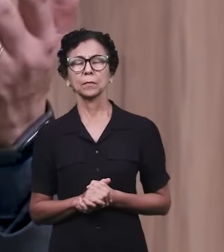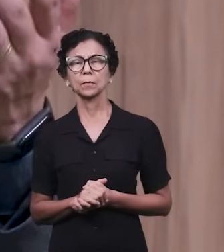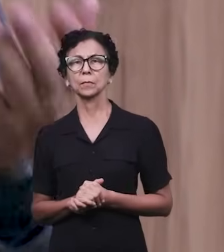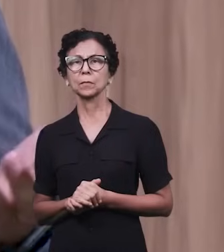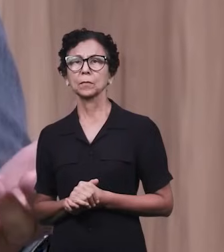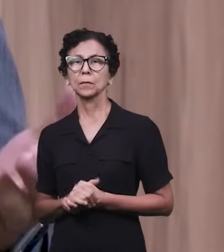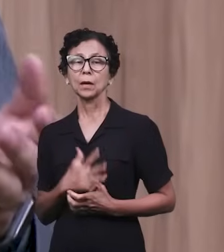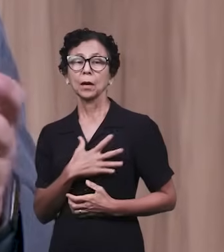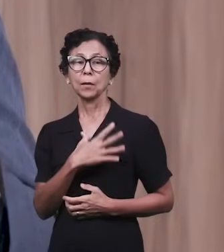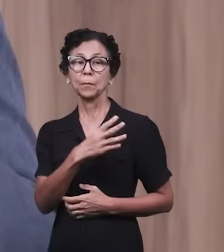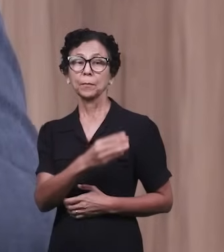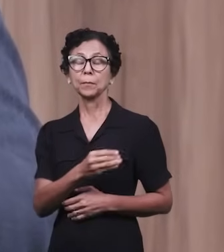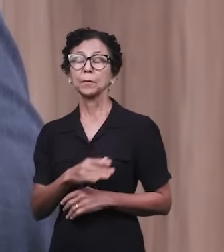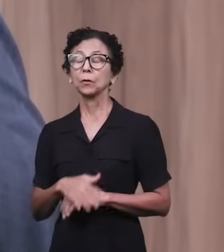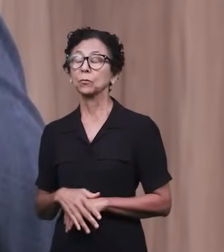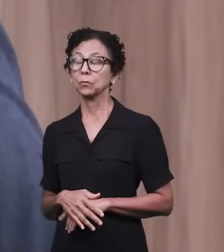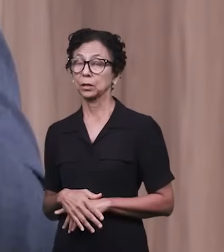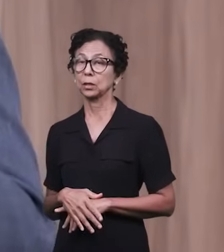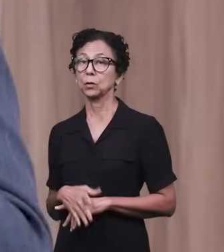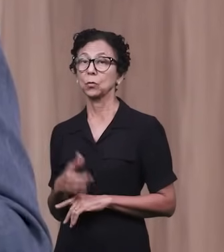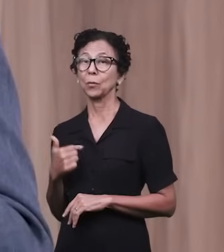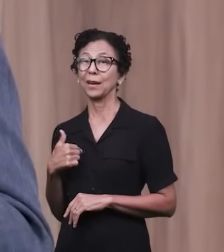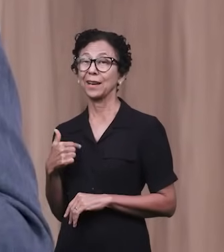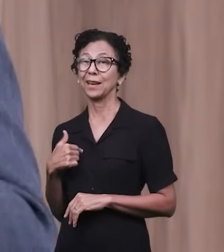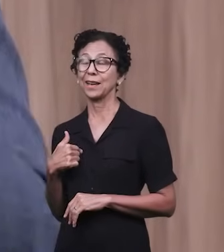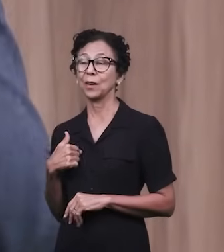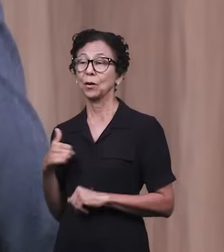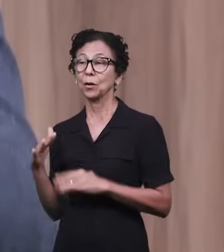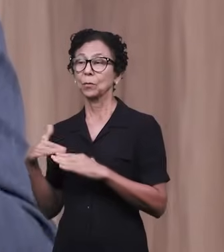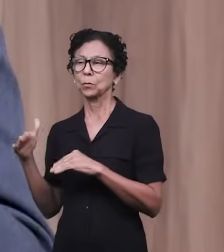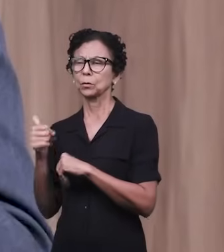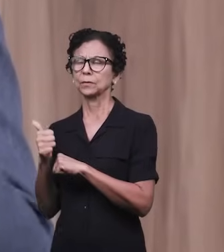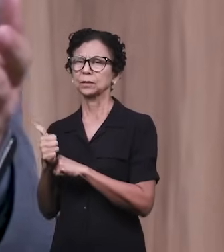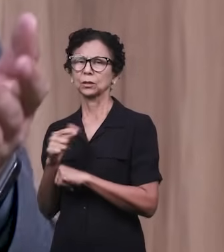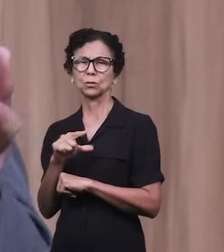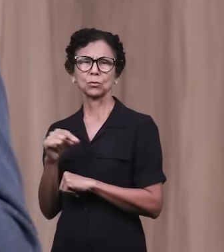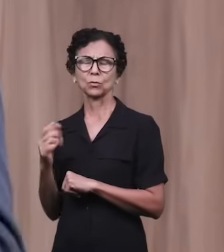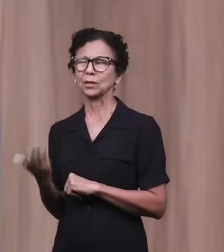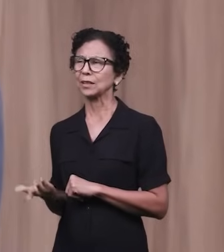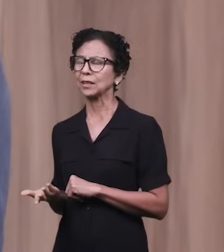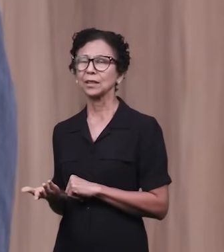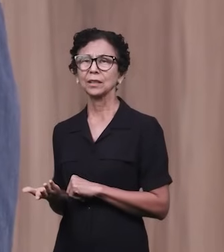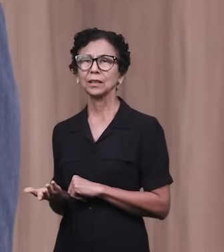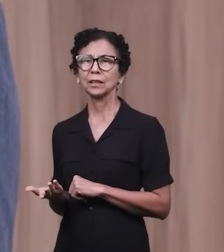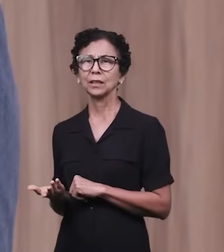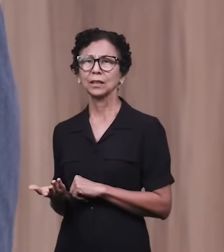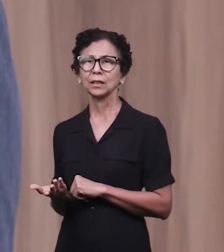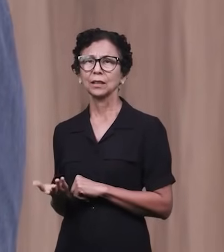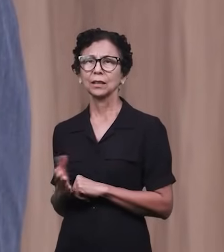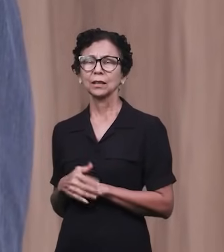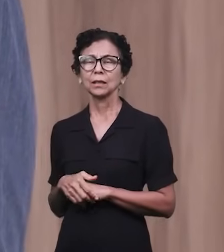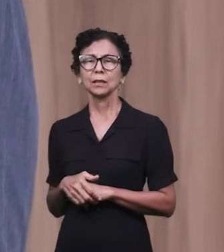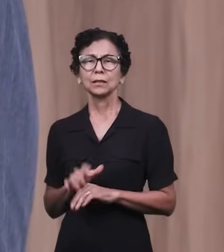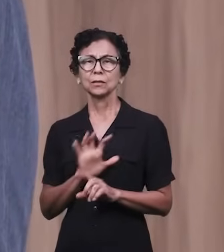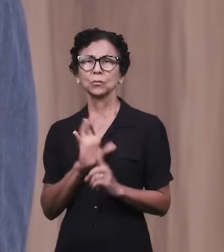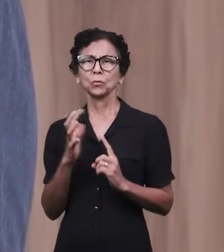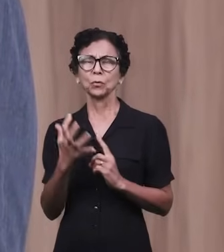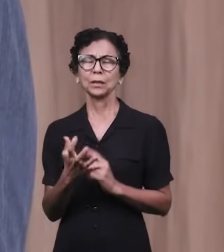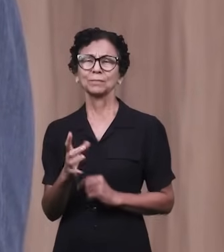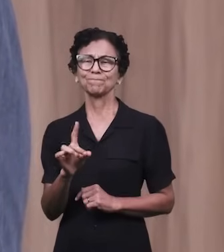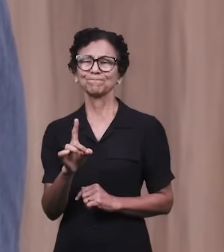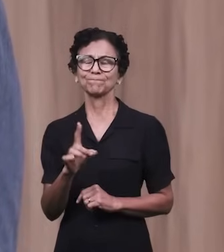do meu filho, né, daquele que eu estou acompanhando, do meu sobrinho. Às vezes os familiares acabam fazendo isso. Eu